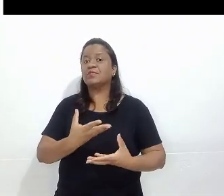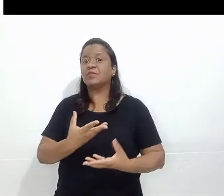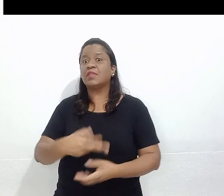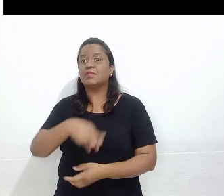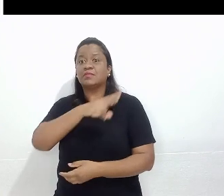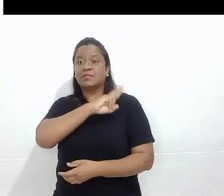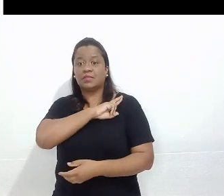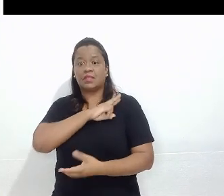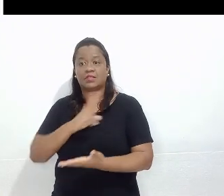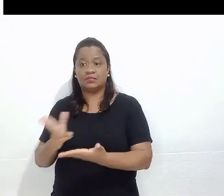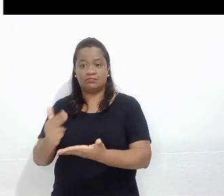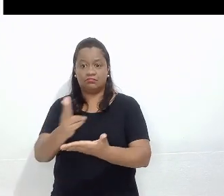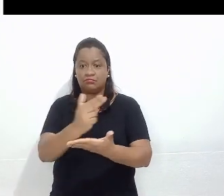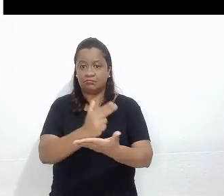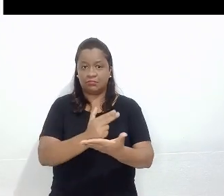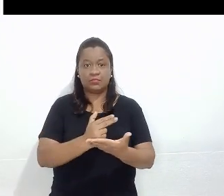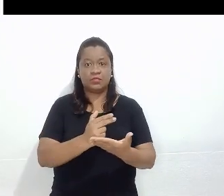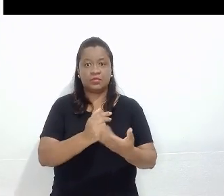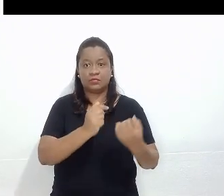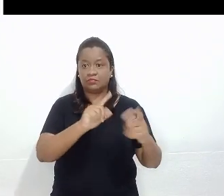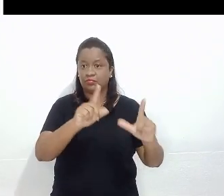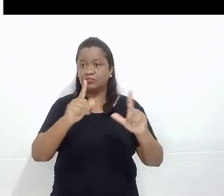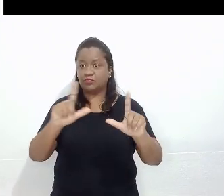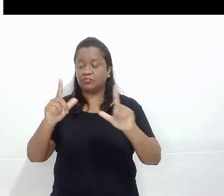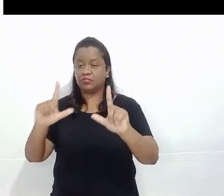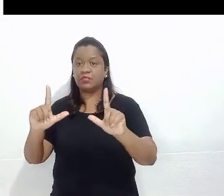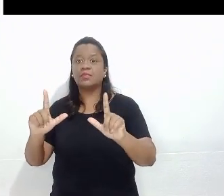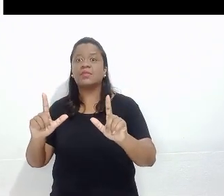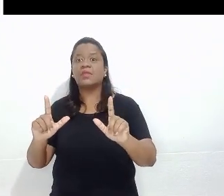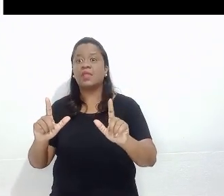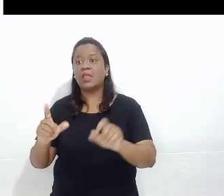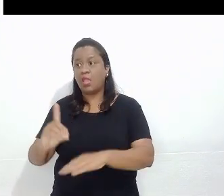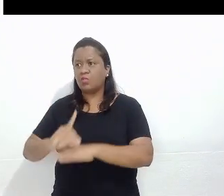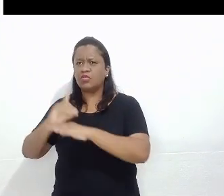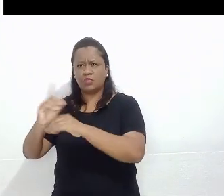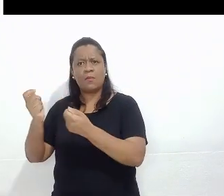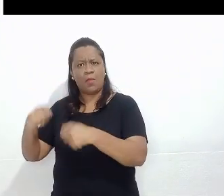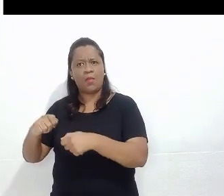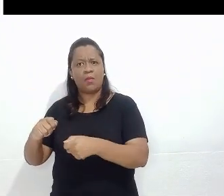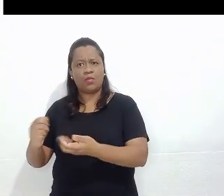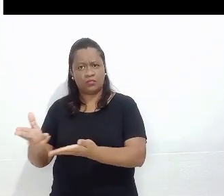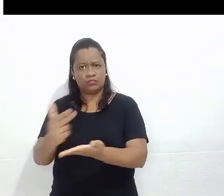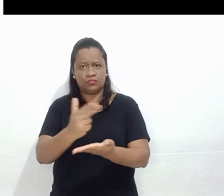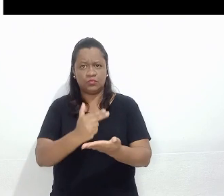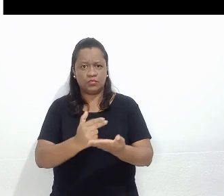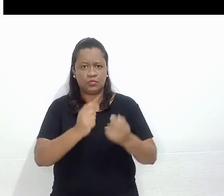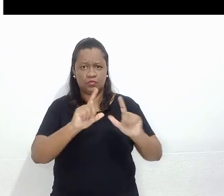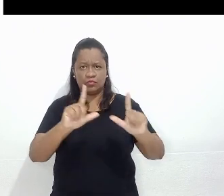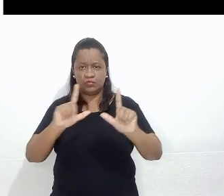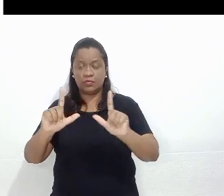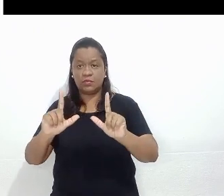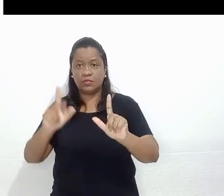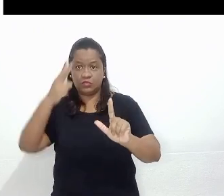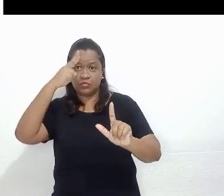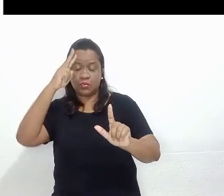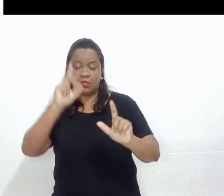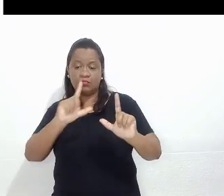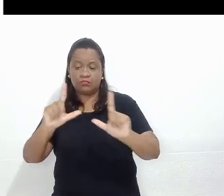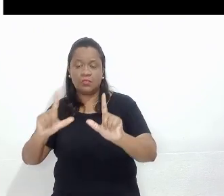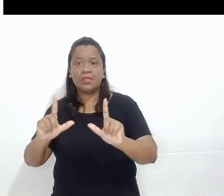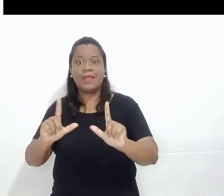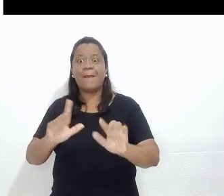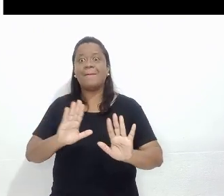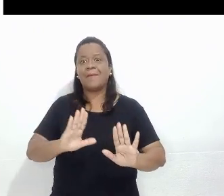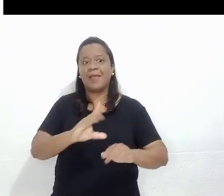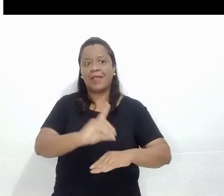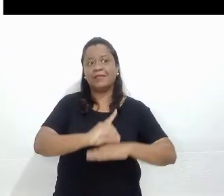storyboards, tá? O diretor pode fazer os storyboards também, mas o diretor de fotografia fazer é melhor ainda.